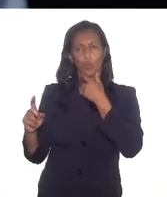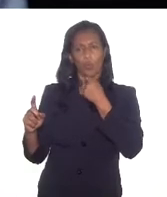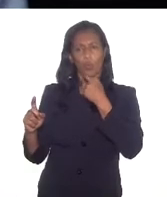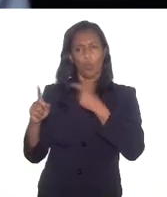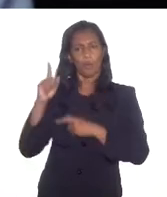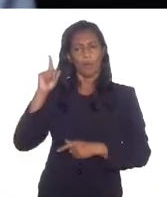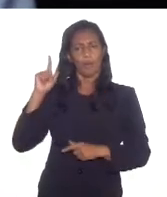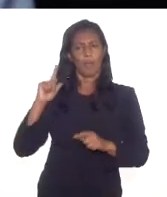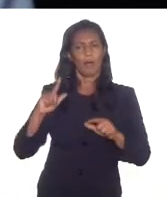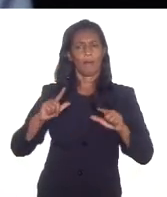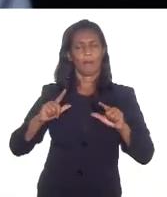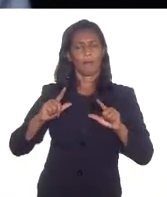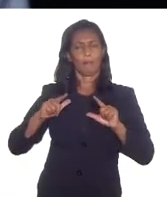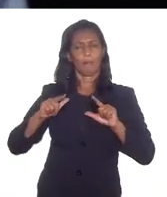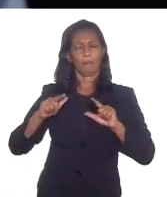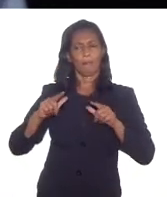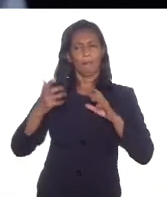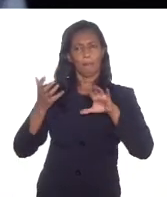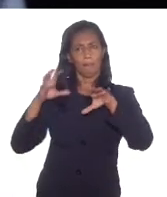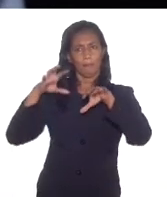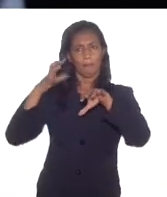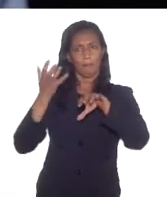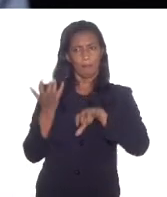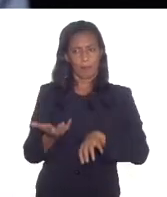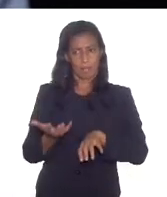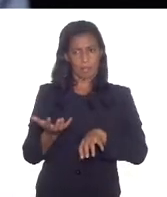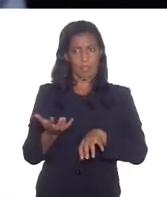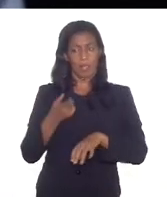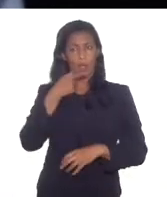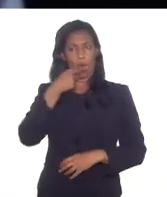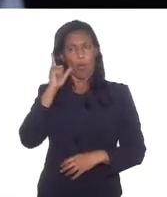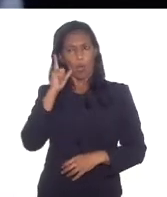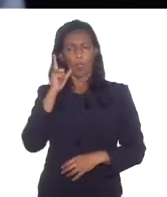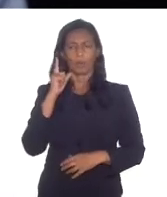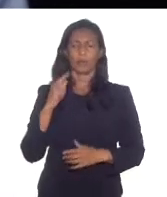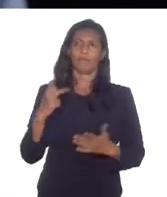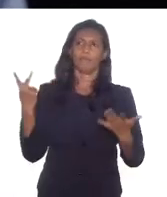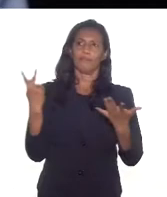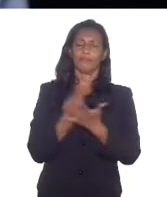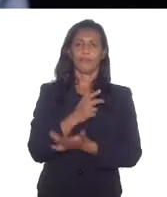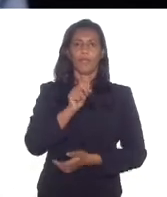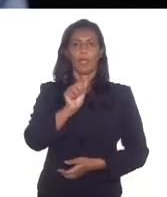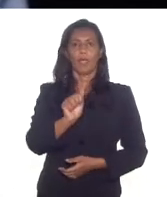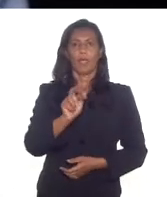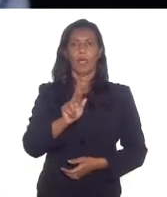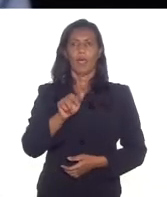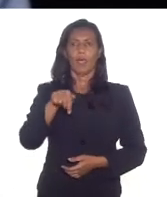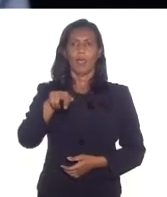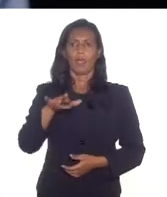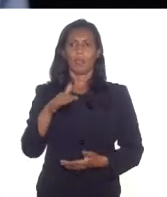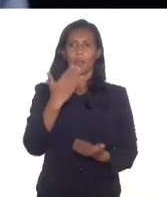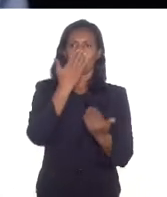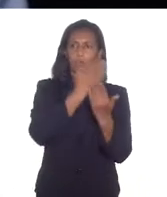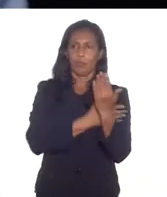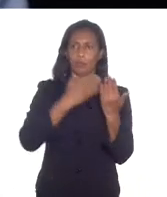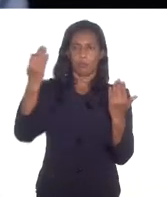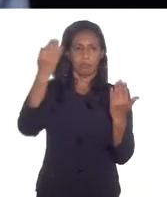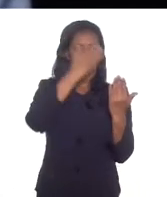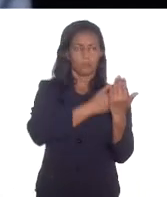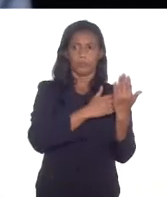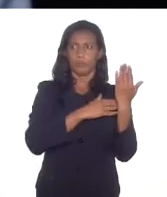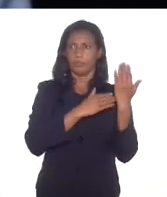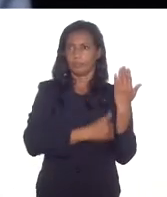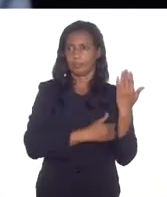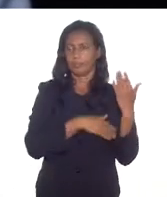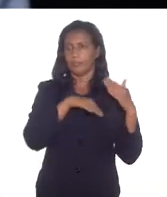Brasília. Pois bem, ontem foi arquivo pela Justiça esse processo, a justiça deferindo